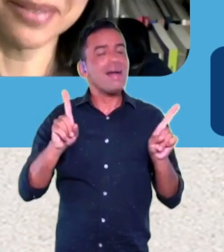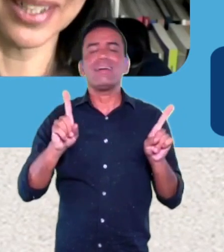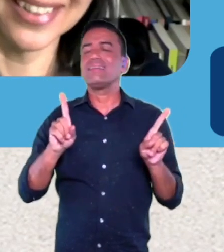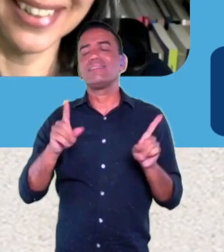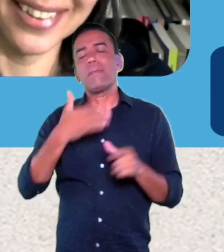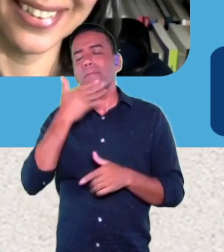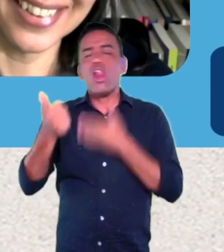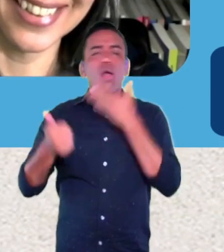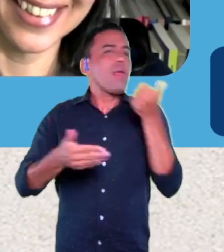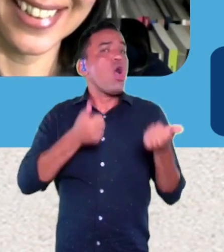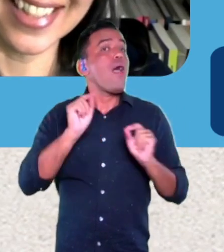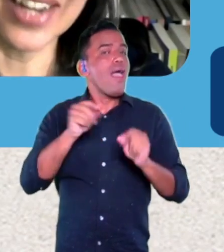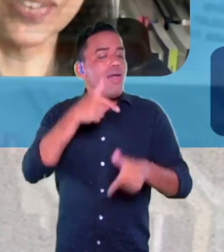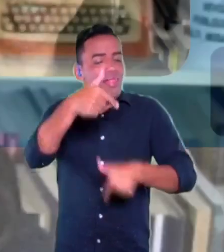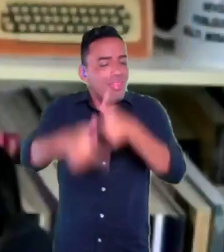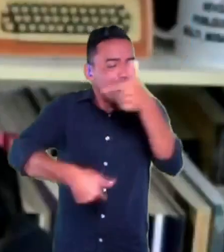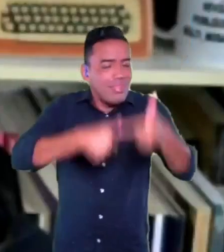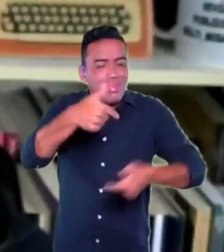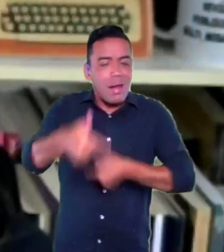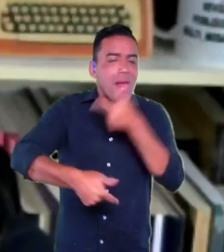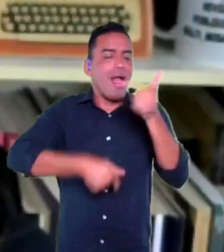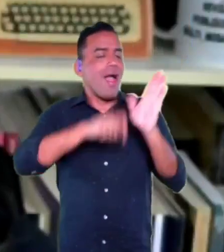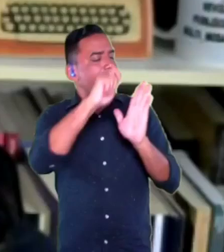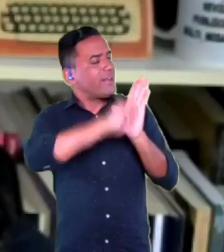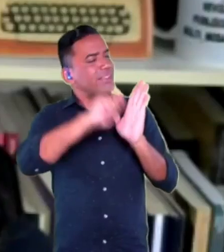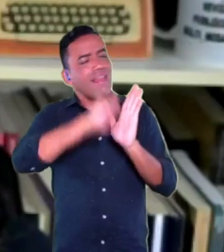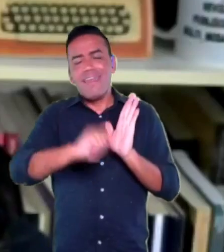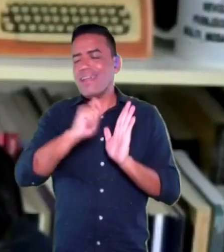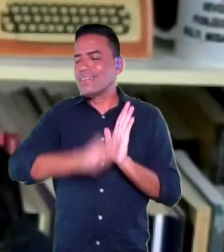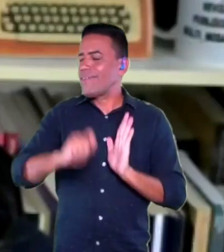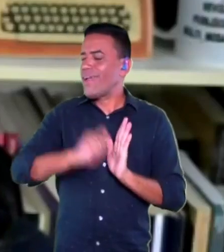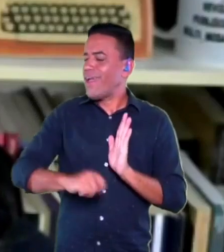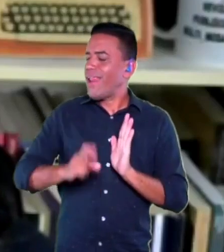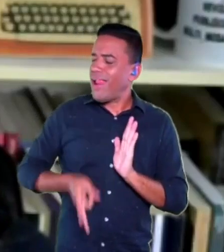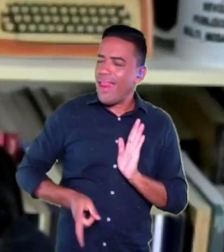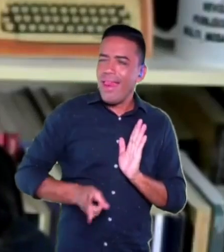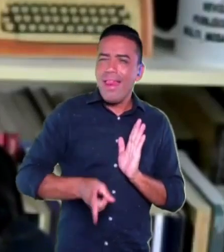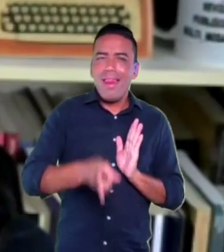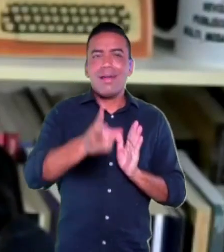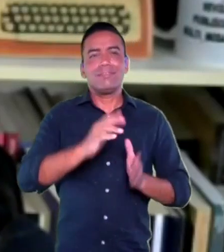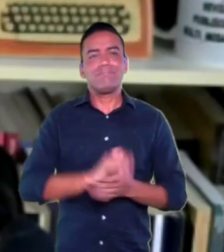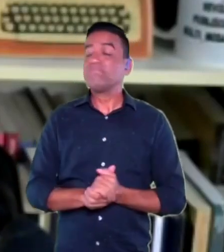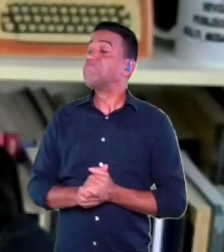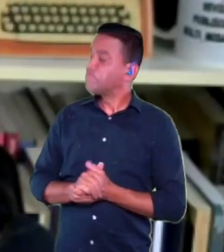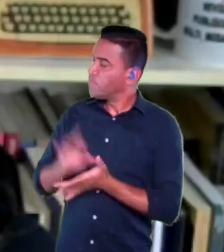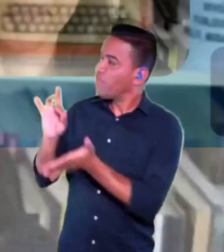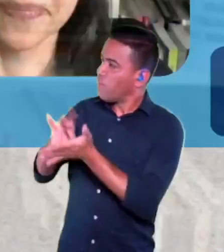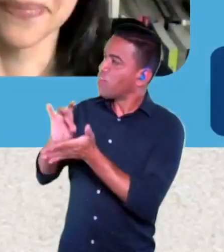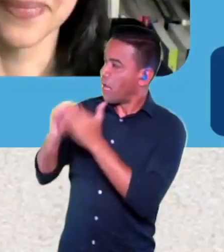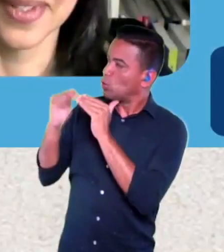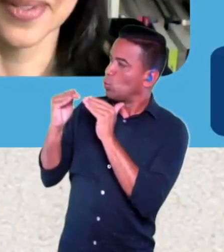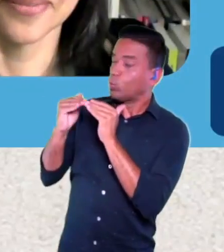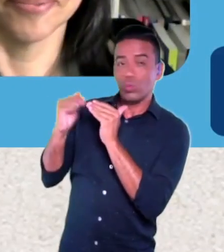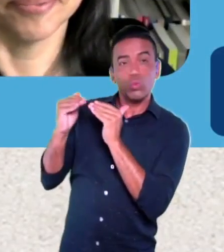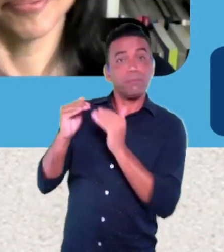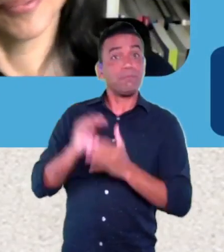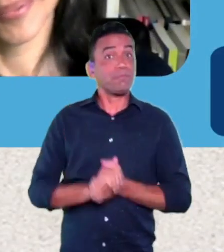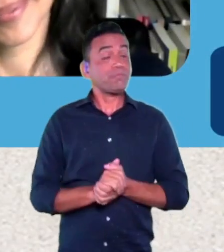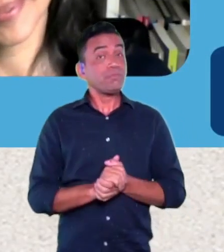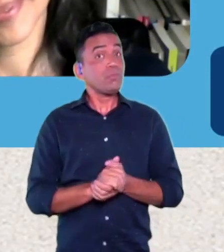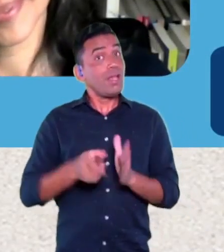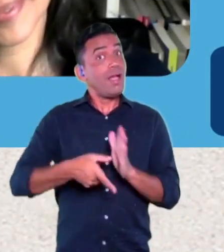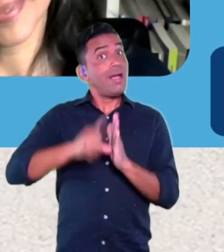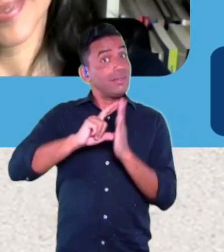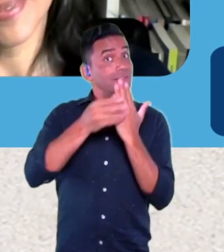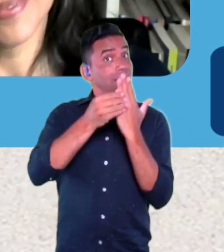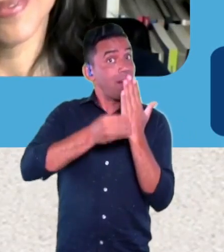continuar trabalhando, e escrever e continuar escrevendo, né? Verdade. Antes da gente entrar aqui nos livros